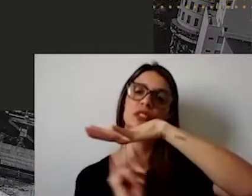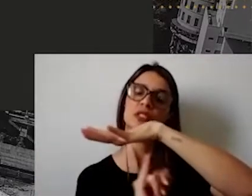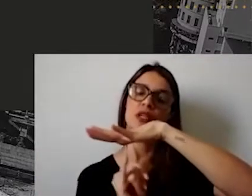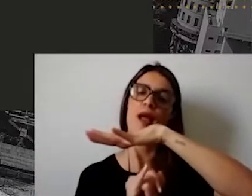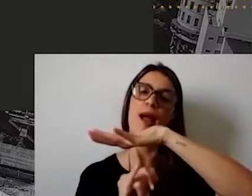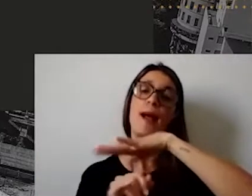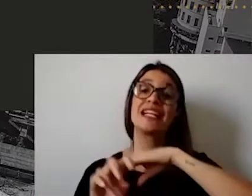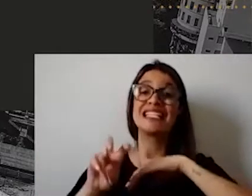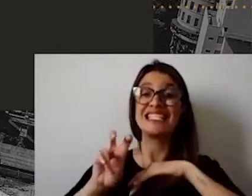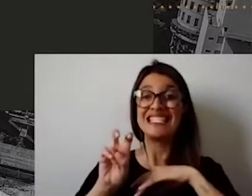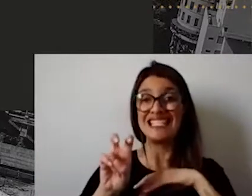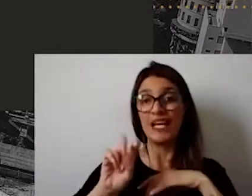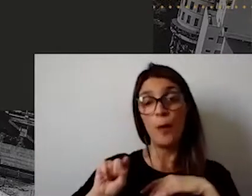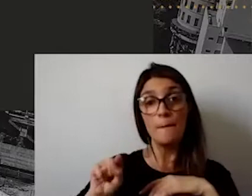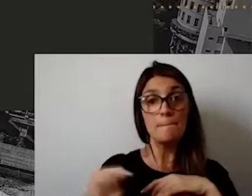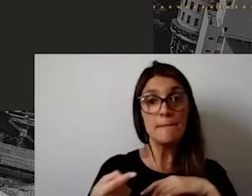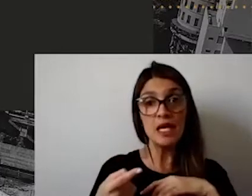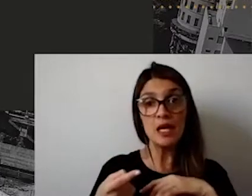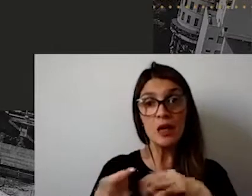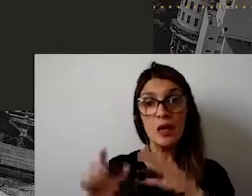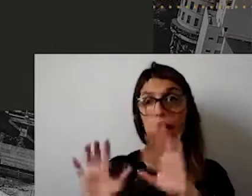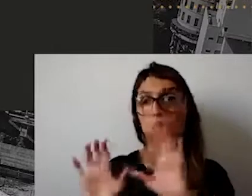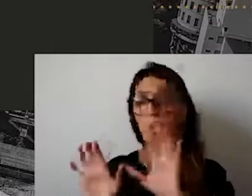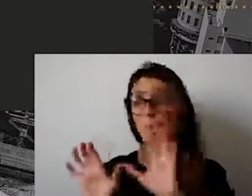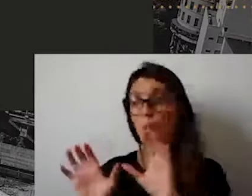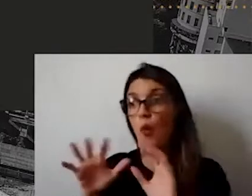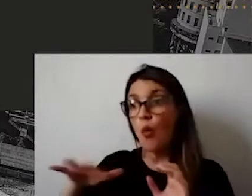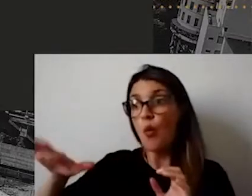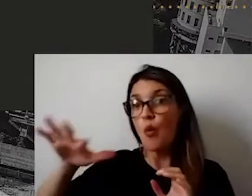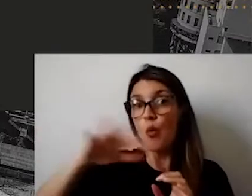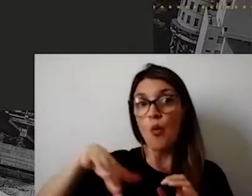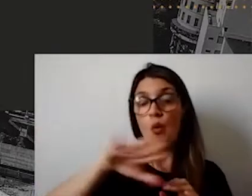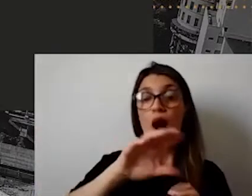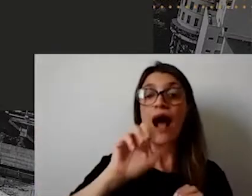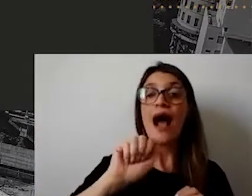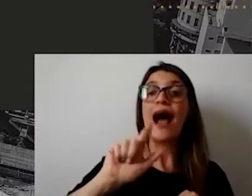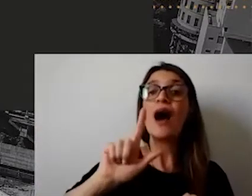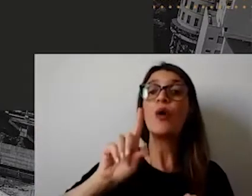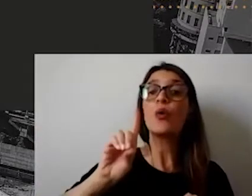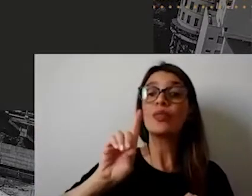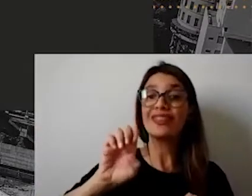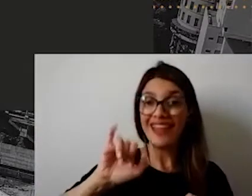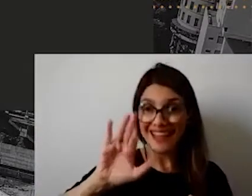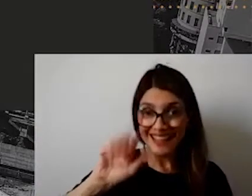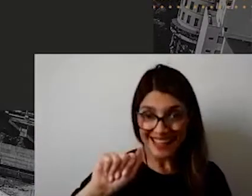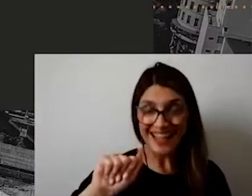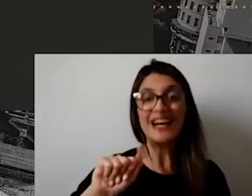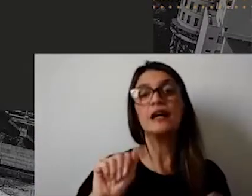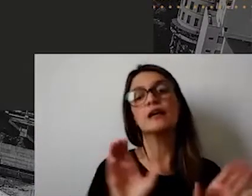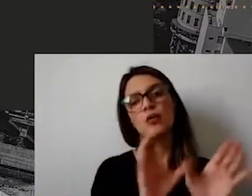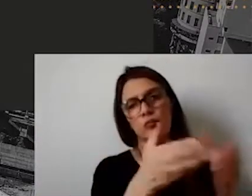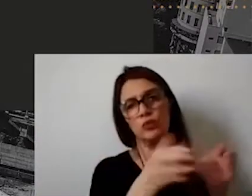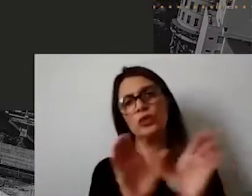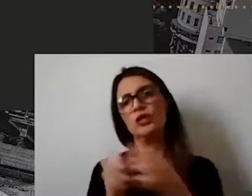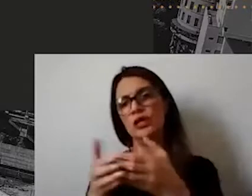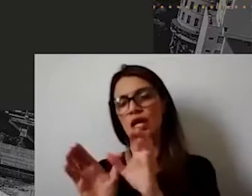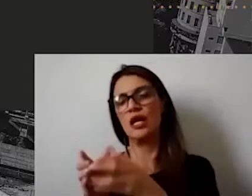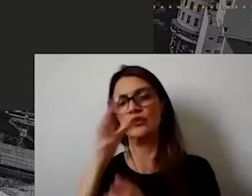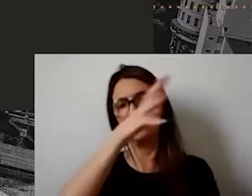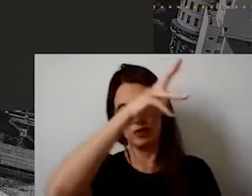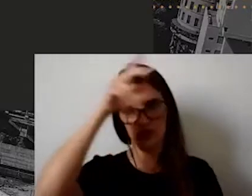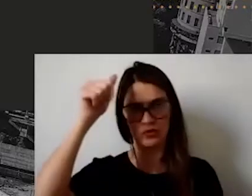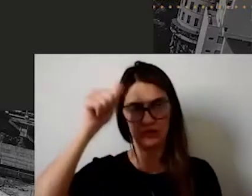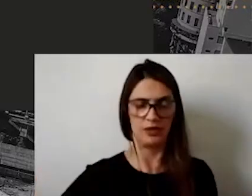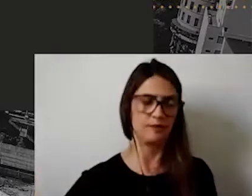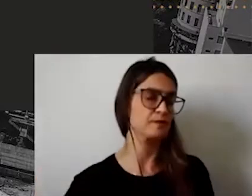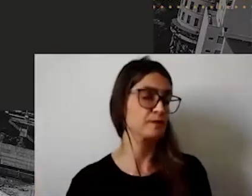mais de 5 mil aldeias e comunidades da Amazônia. Então, a gente é muito de mão na massa, de pegar e fazer. Matthew me falou que você é o cara